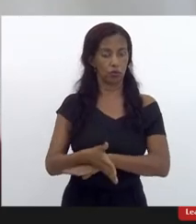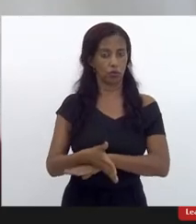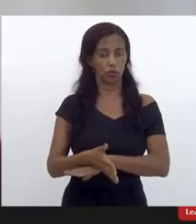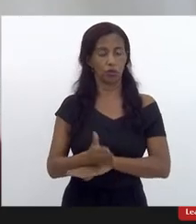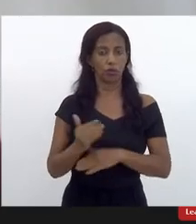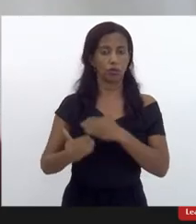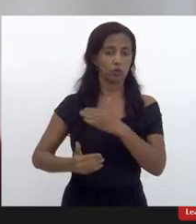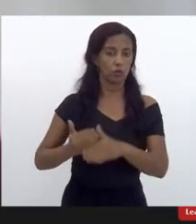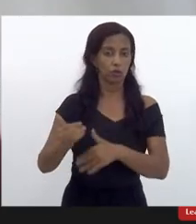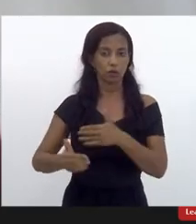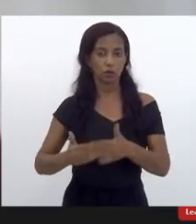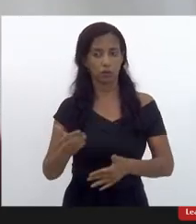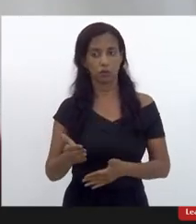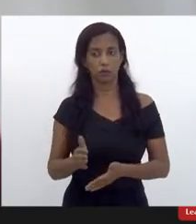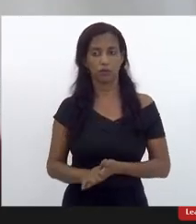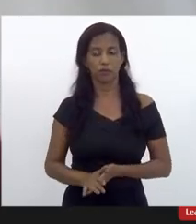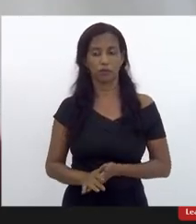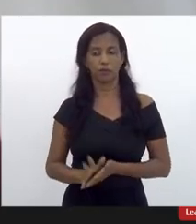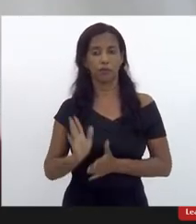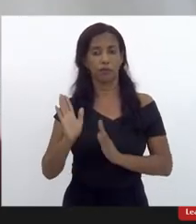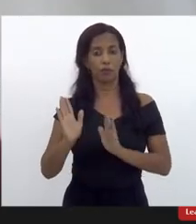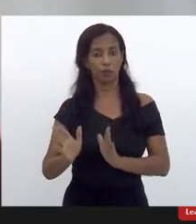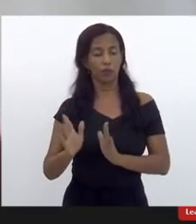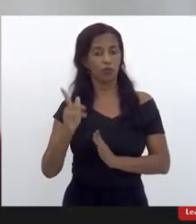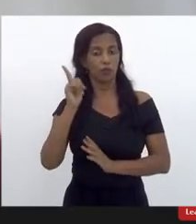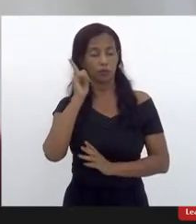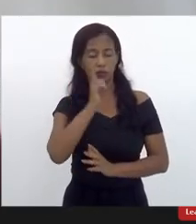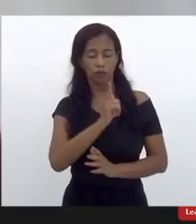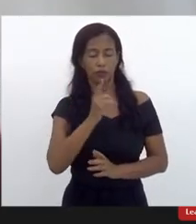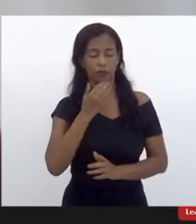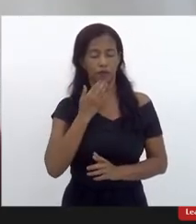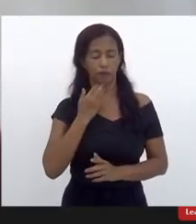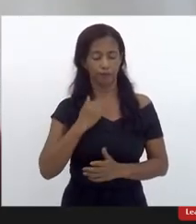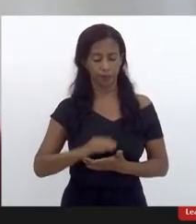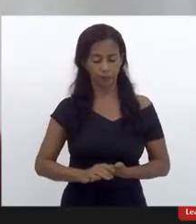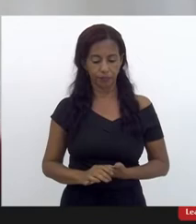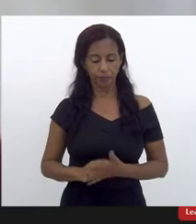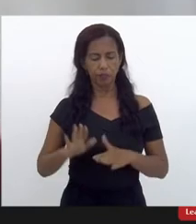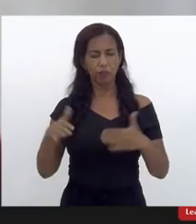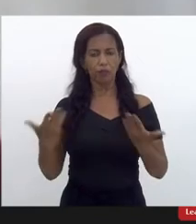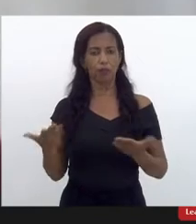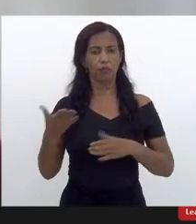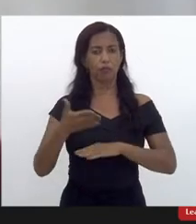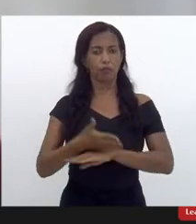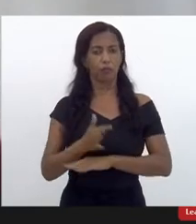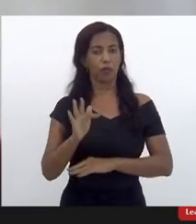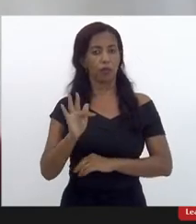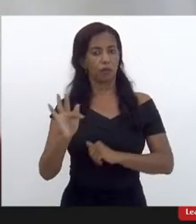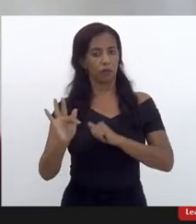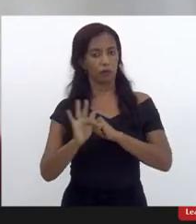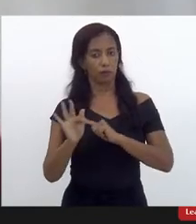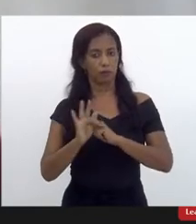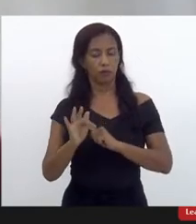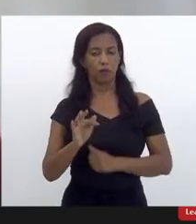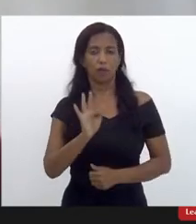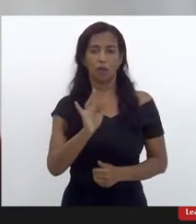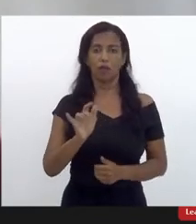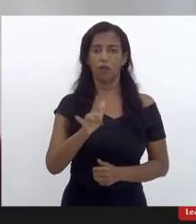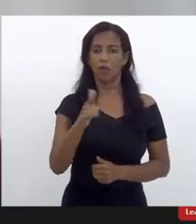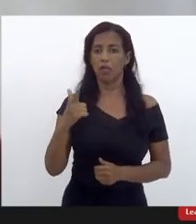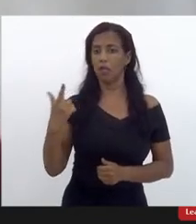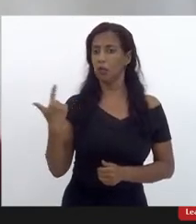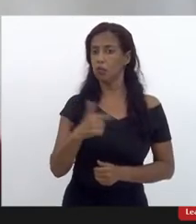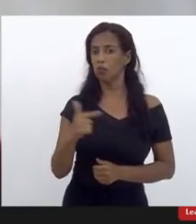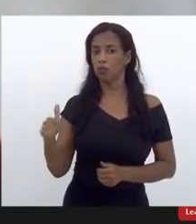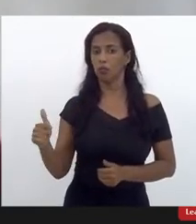os avanços que já foram conquistados. Quando assumimos a rede FAITEC, a FAITEC não contava